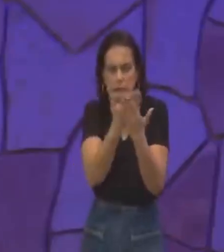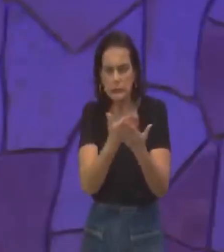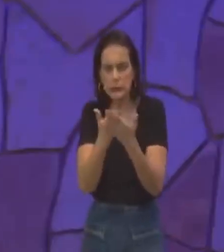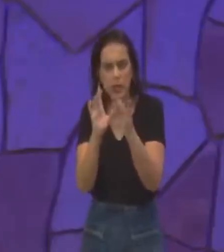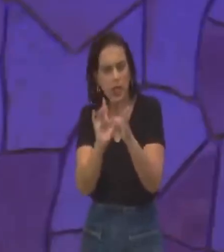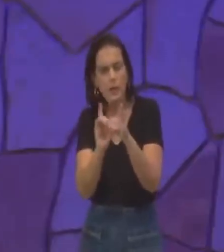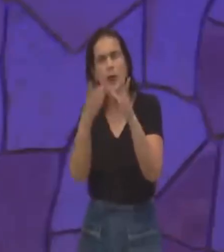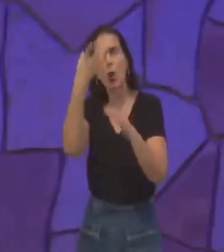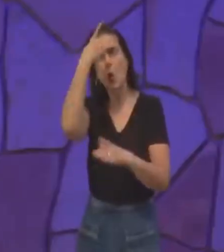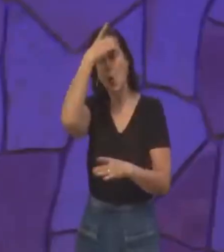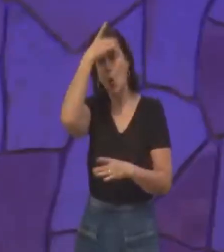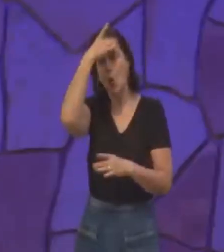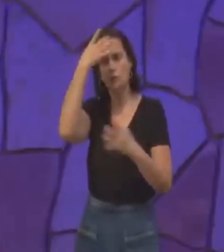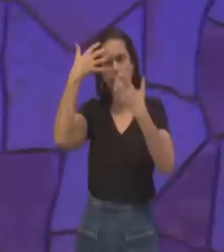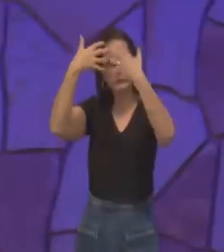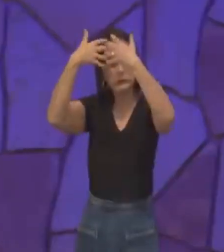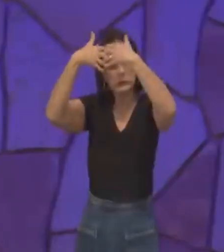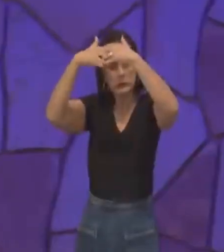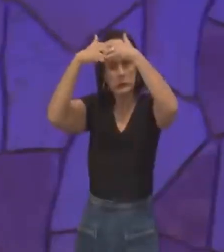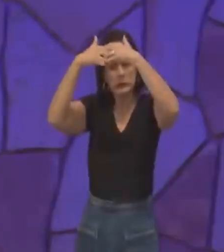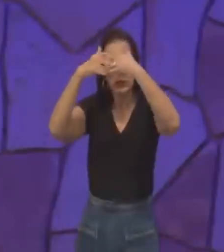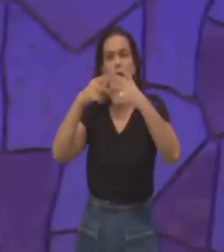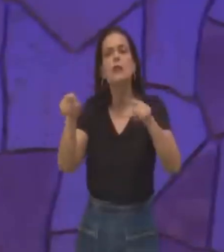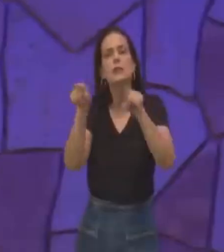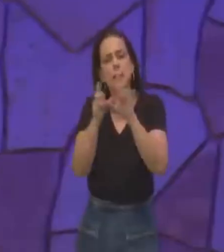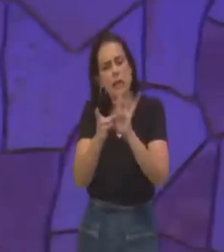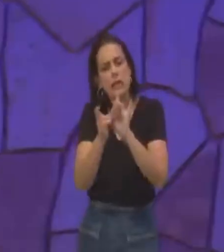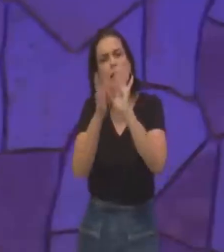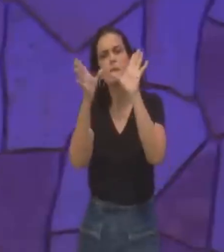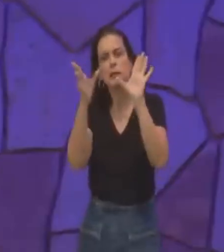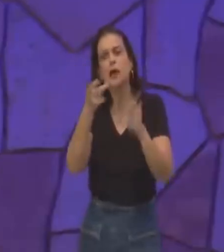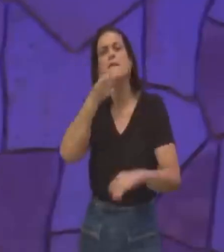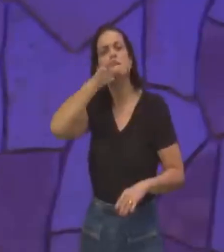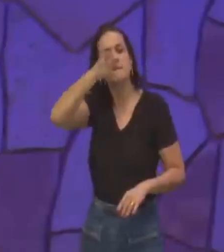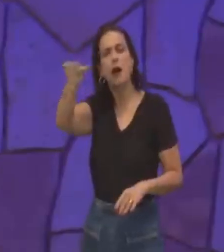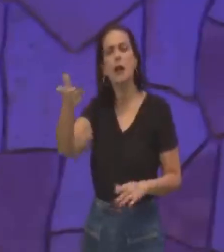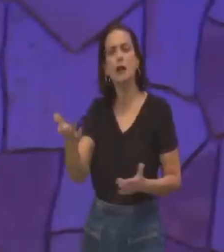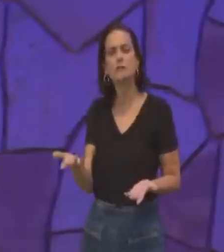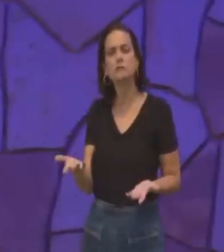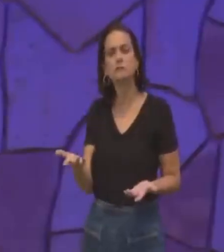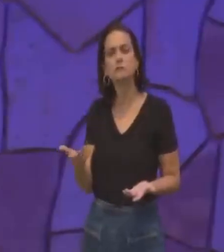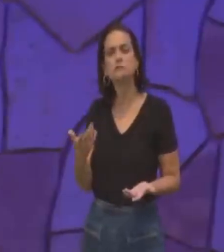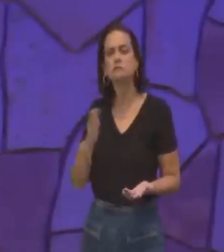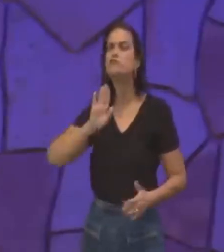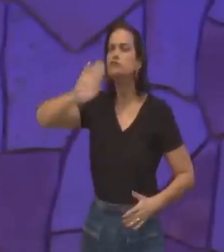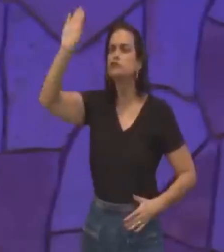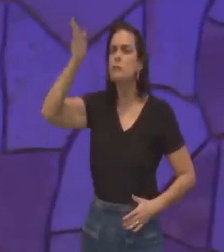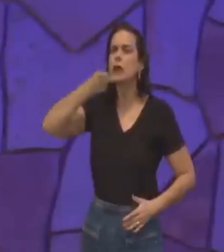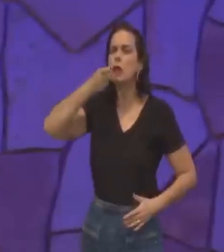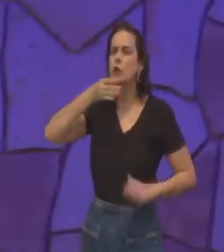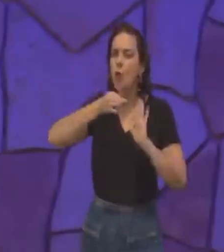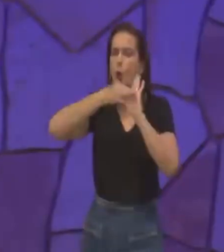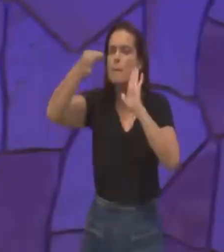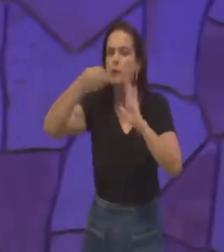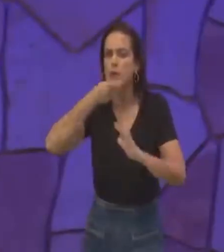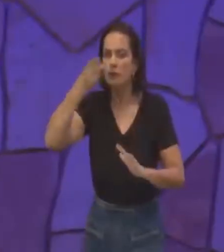de consciência, a liberdade da fala, a liberdade da manifestação. E se nós estamos falando sobre